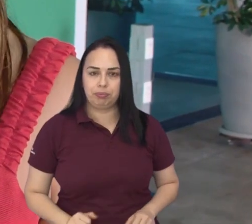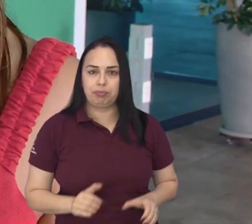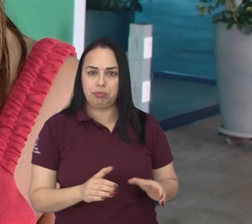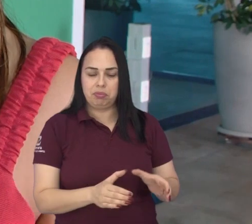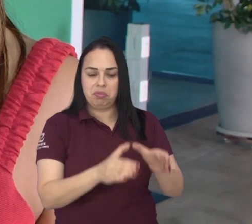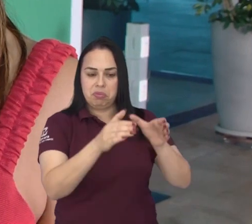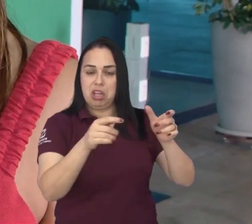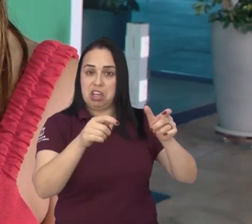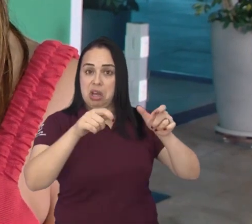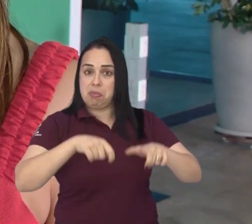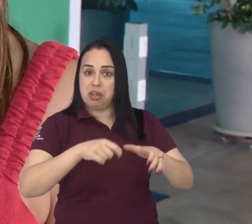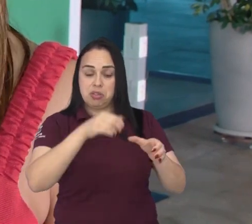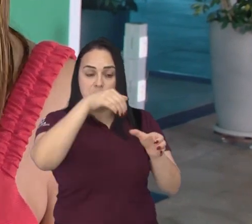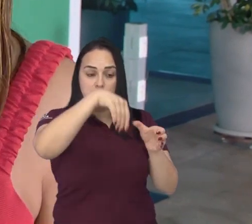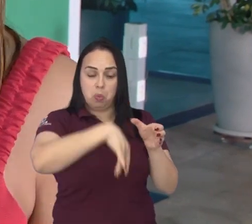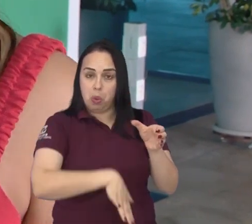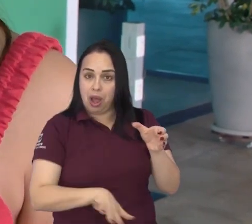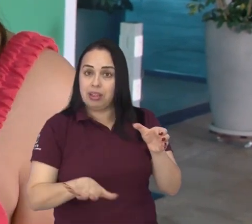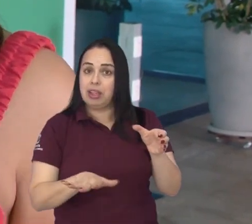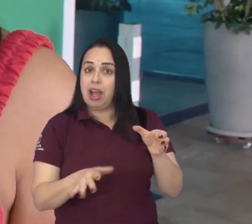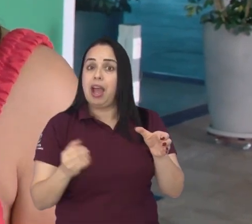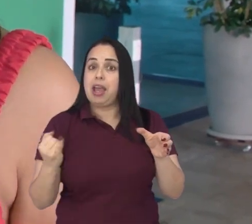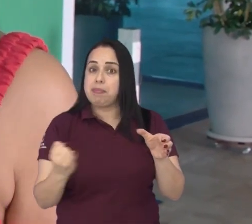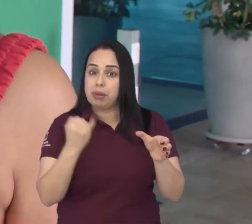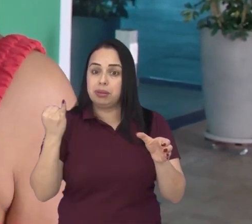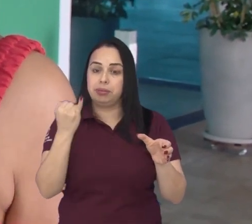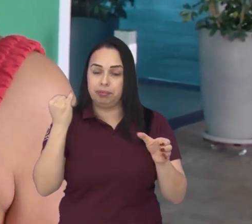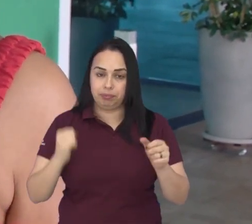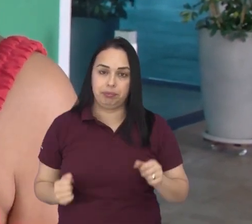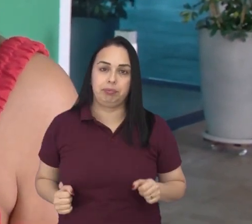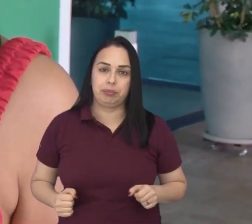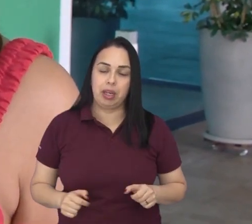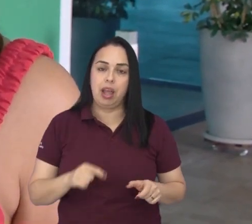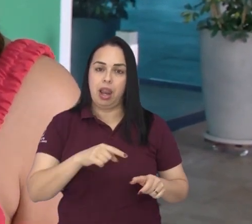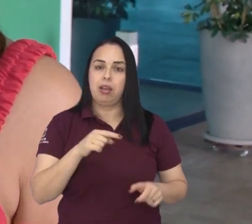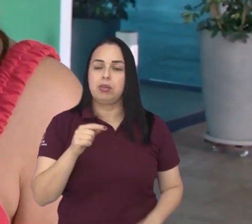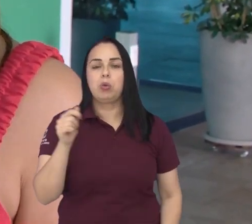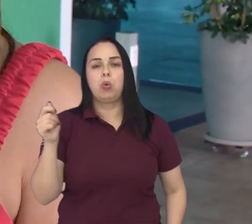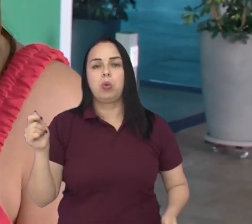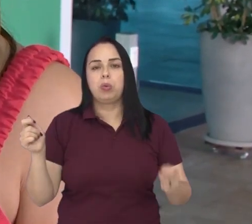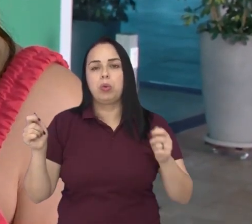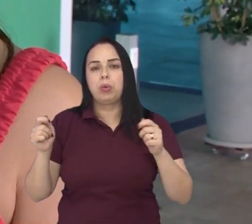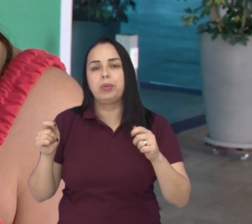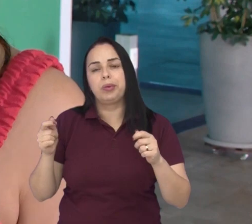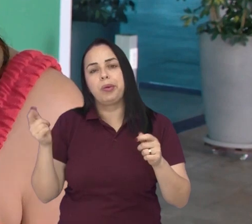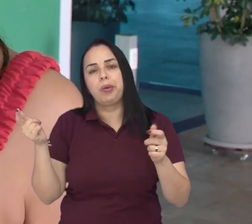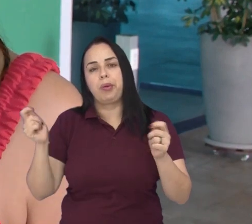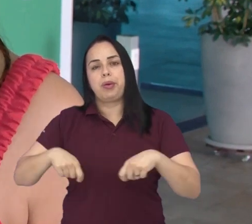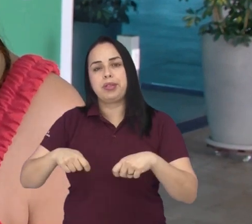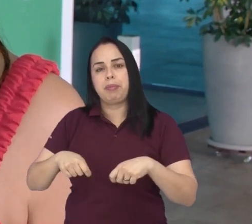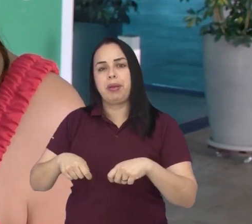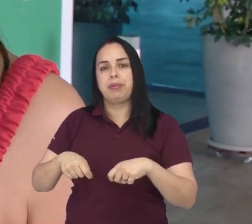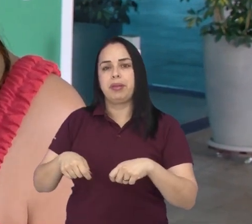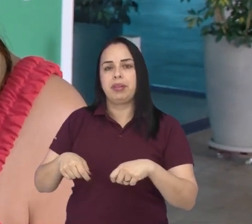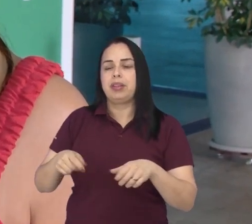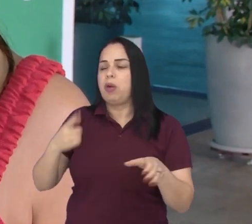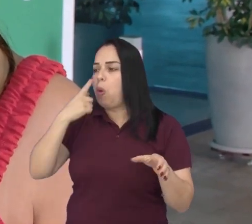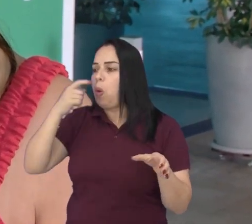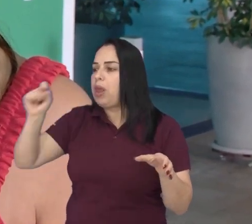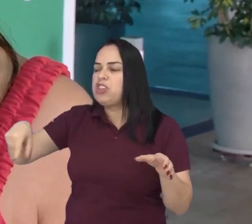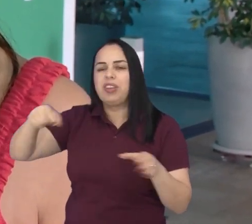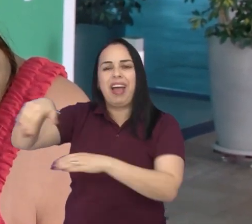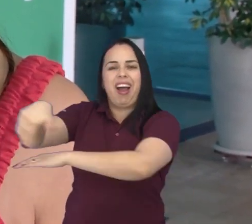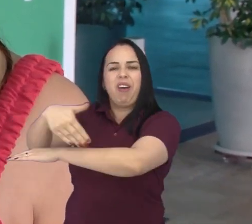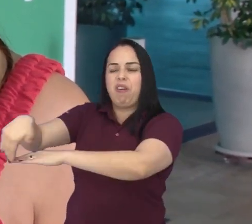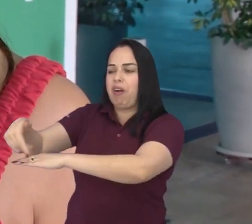maior capacidade de armazenamento temporário, ela é muito relevante. Relevante porque ela consegue remover das vias públicas, então, o